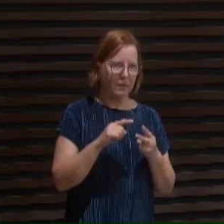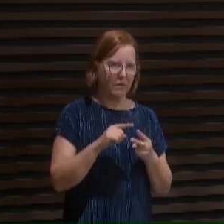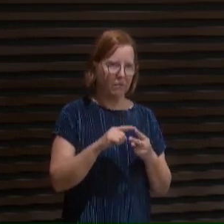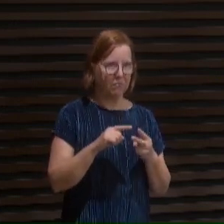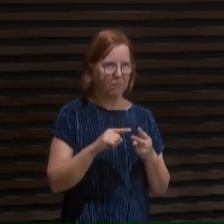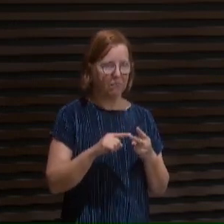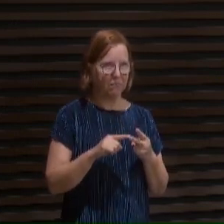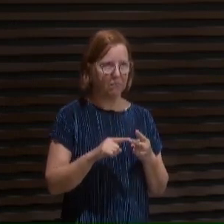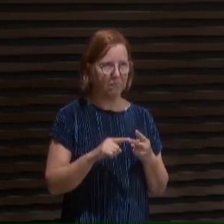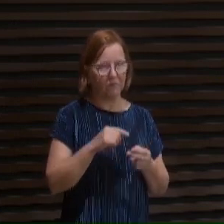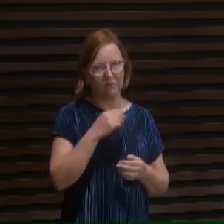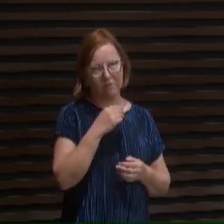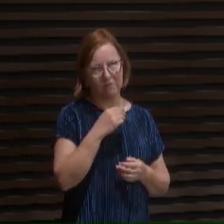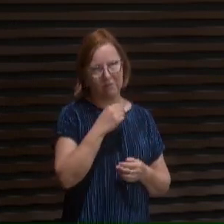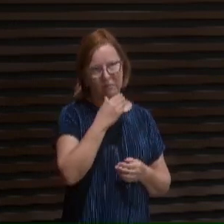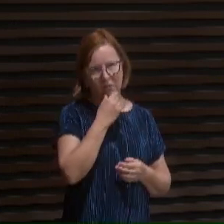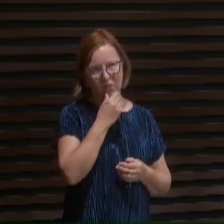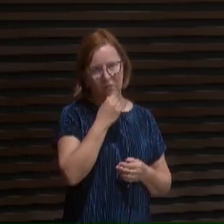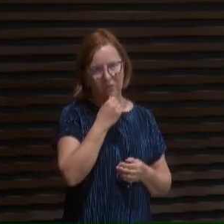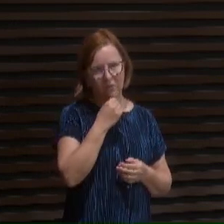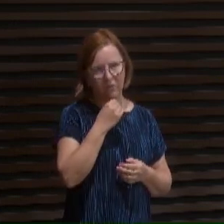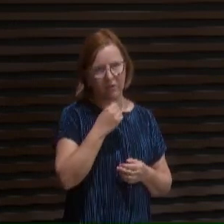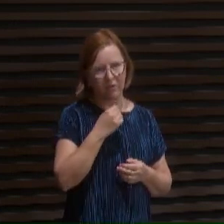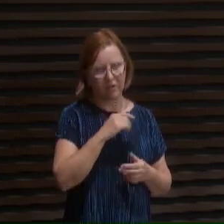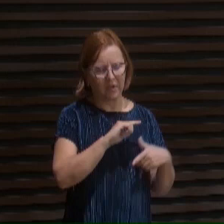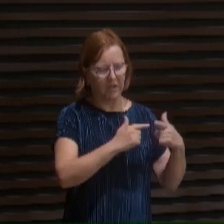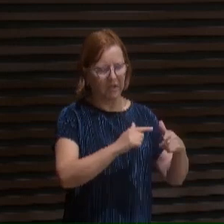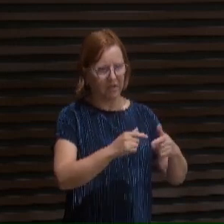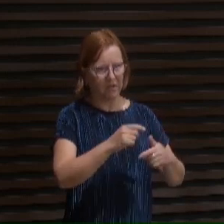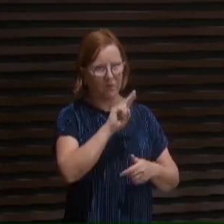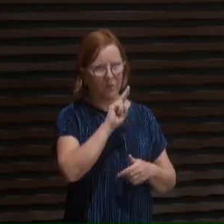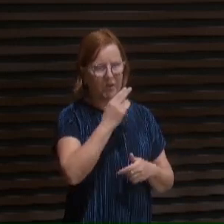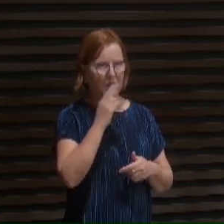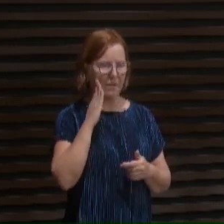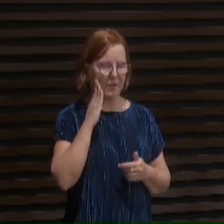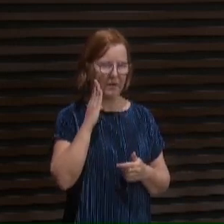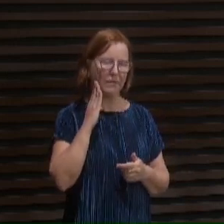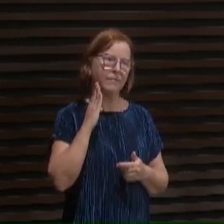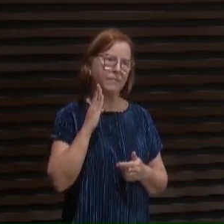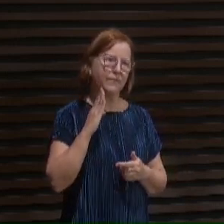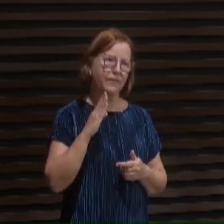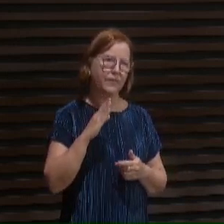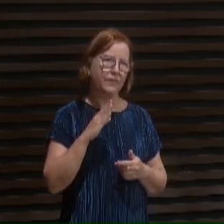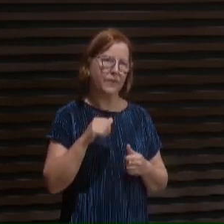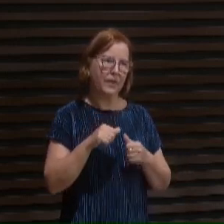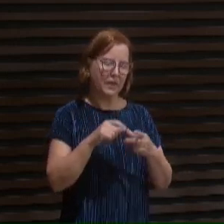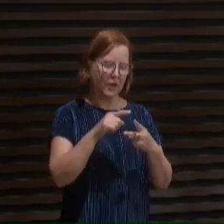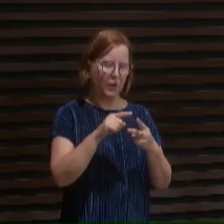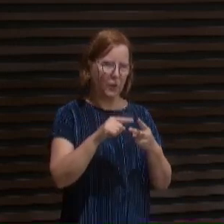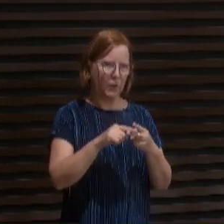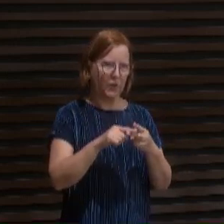a tradição hebraica, esses nomes não estão na Bíblia, mas estão na tradição hebraica, esses dois